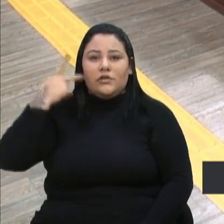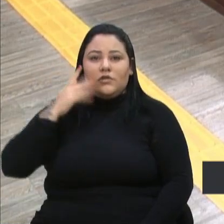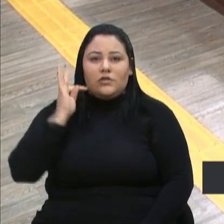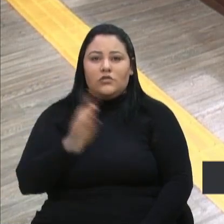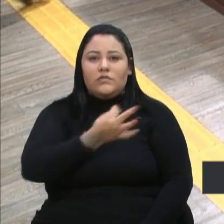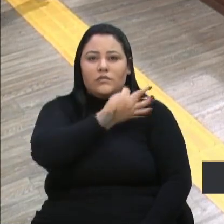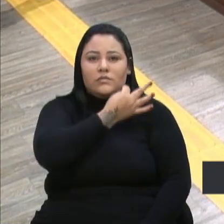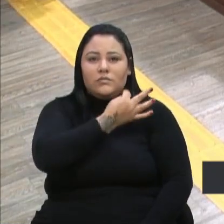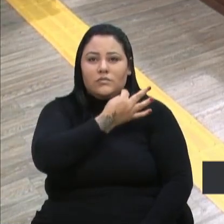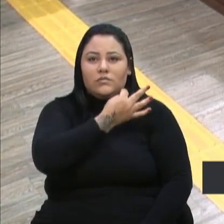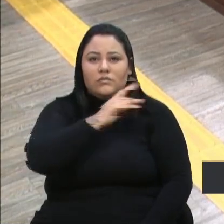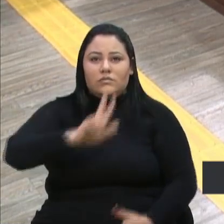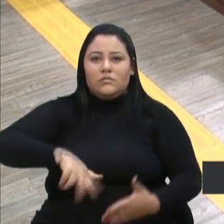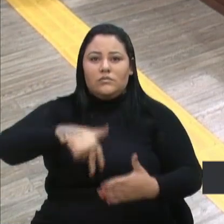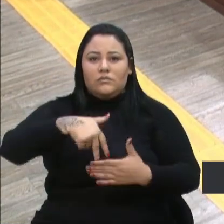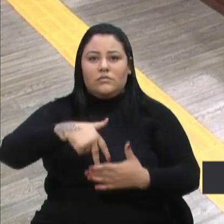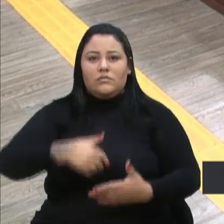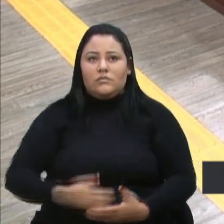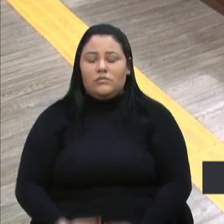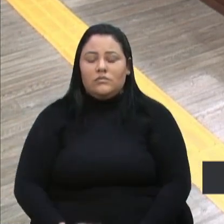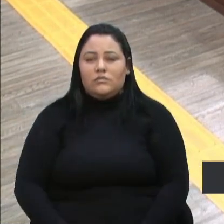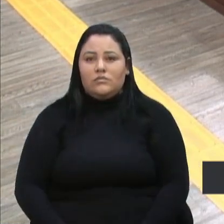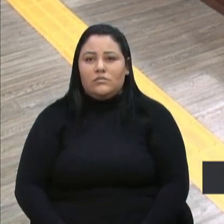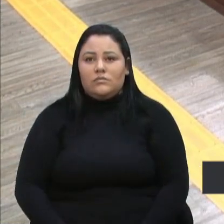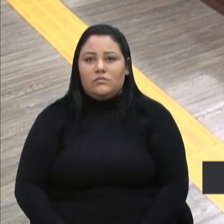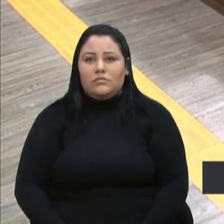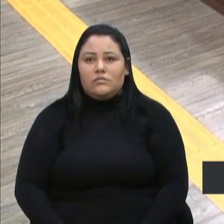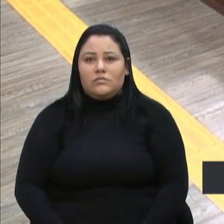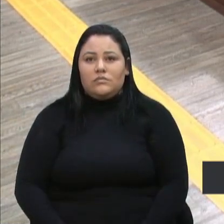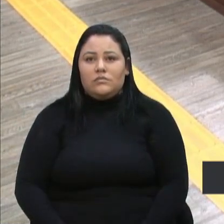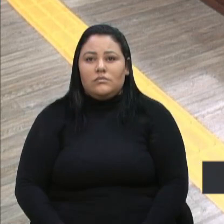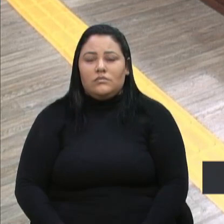Vereadora Tatiane Fristo na tribuna.